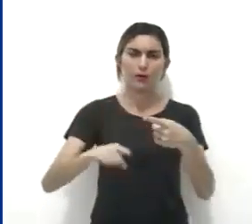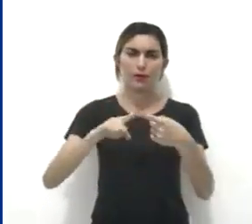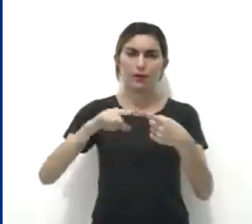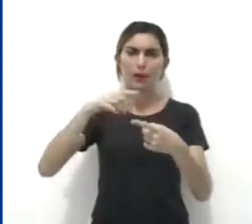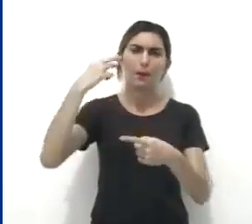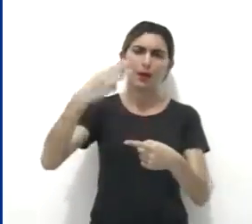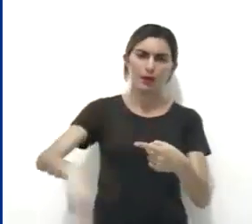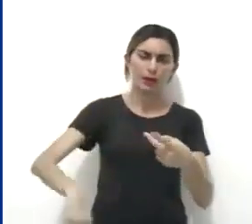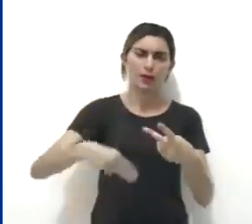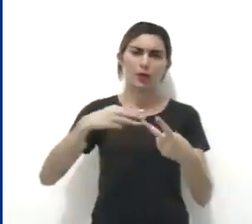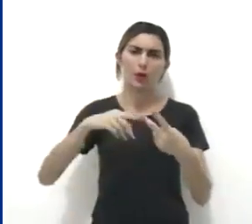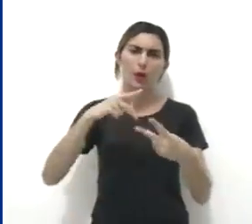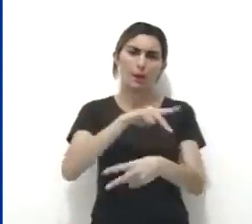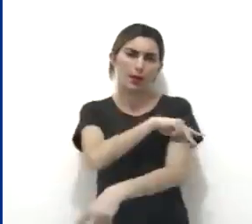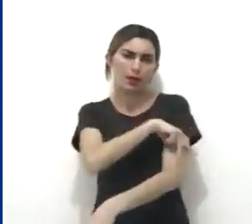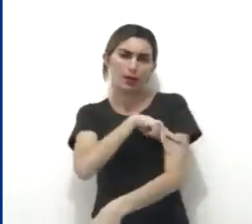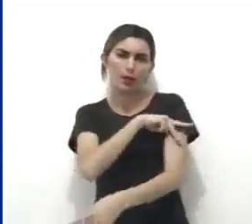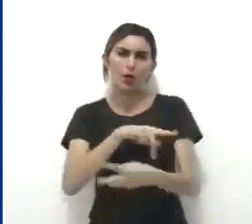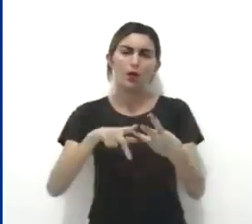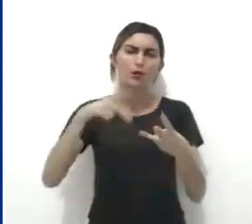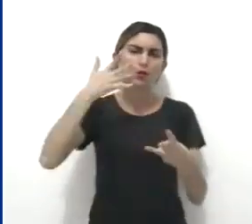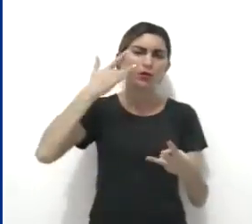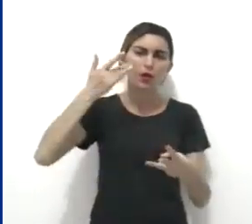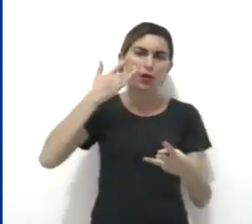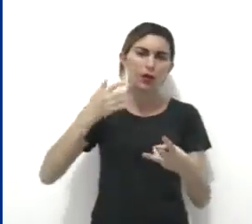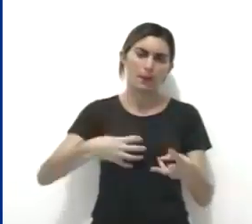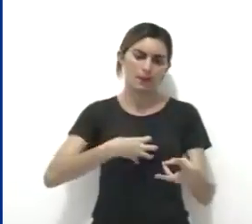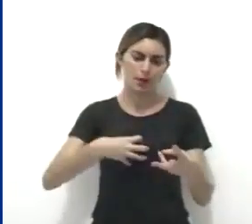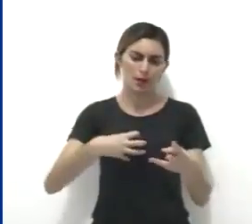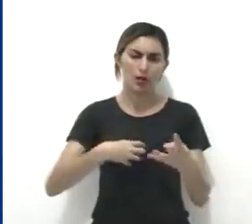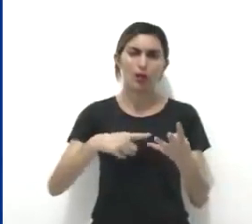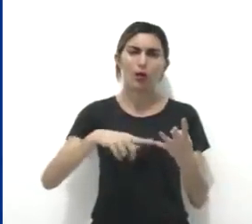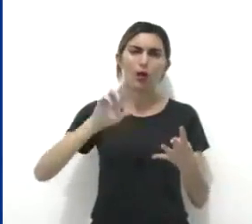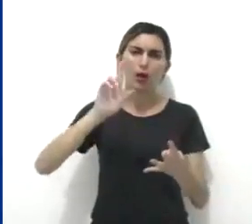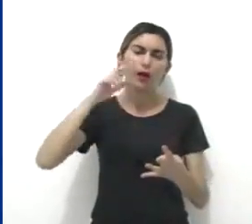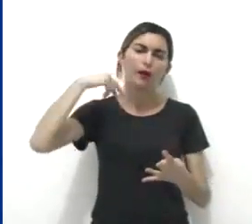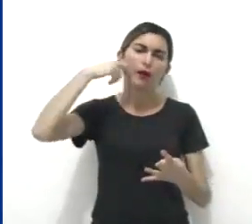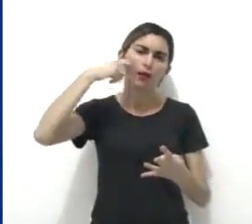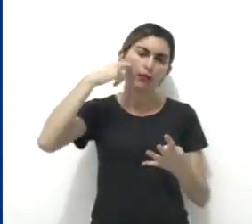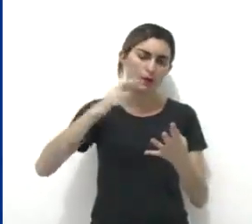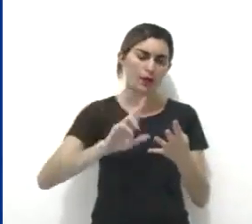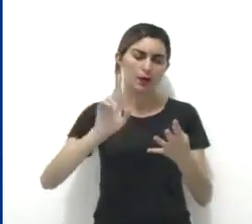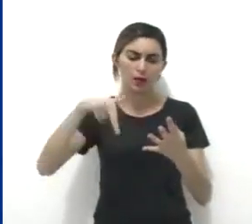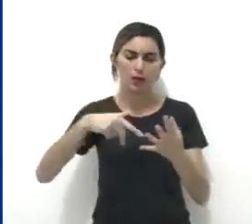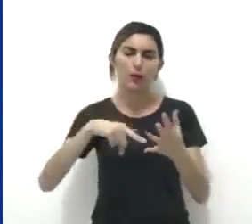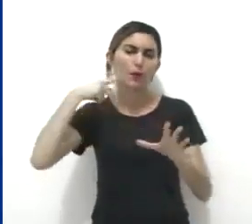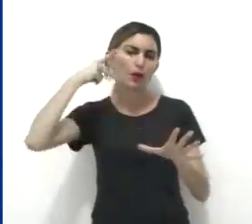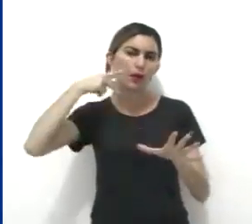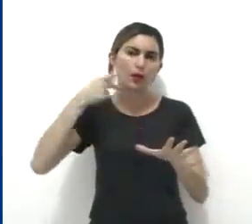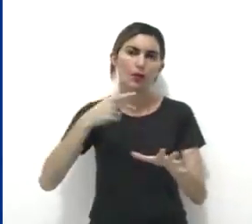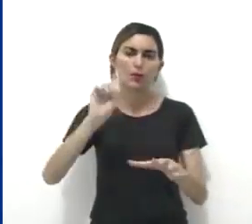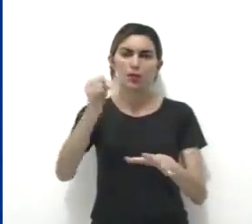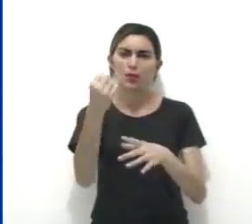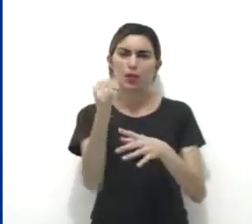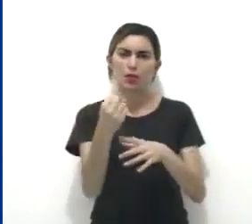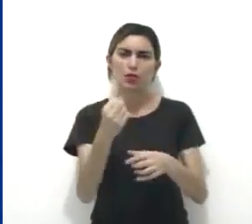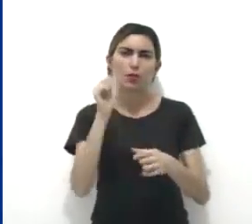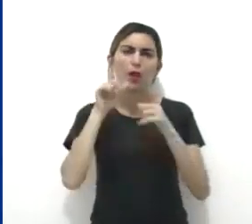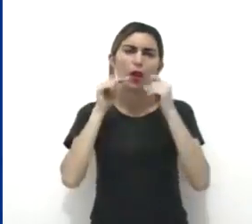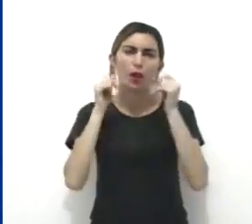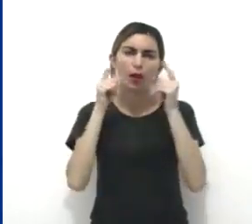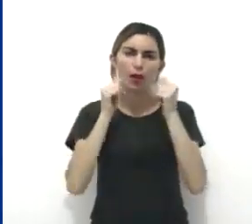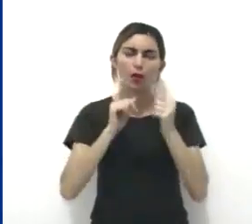São eles: Maranhão, Piauí, Ceará, Bahia, Rio Grande do Norte, Paraíba,